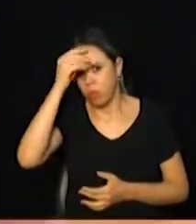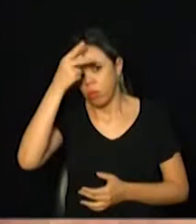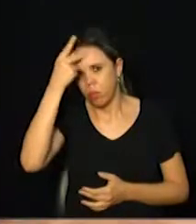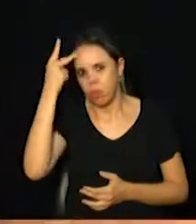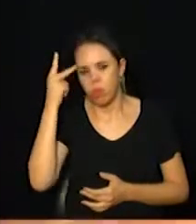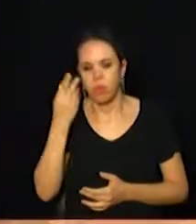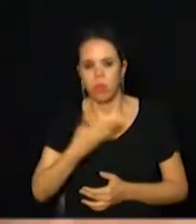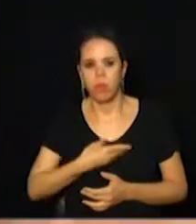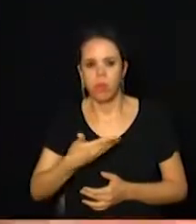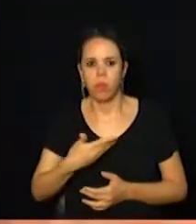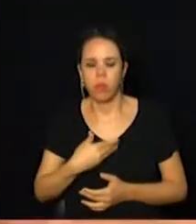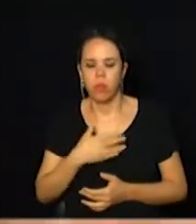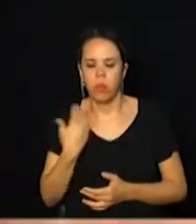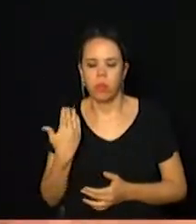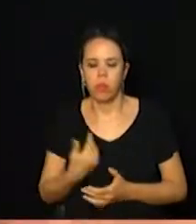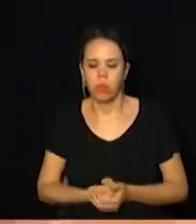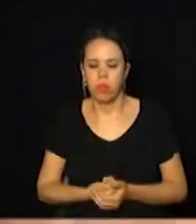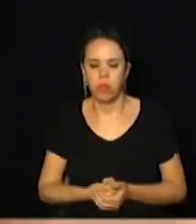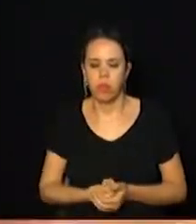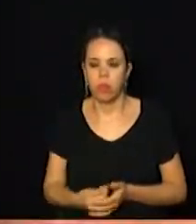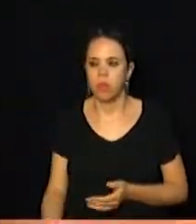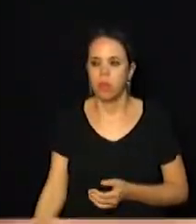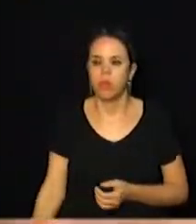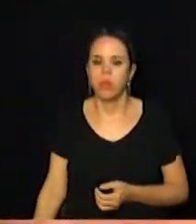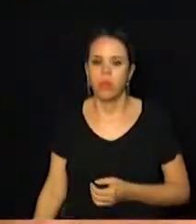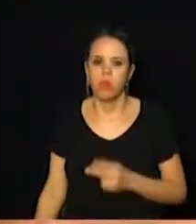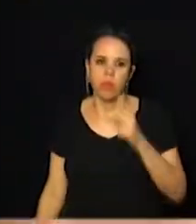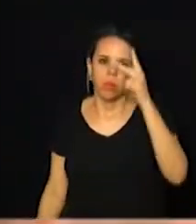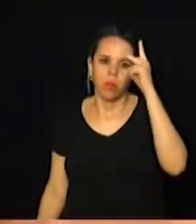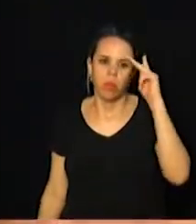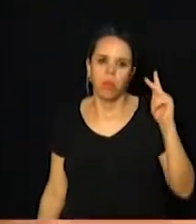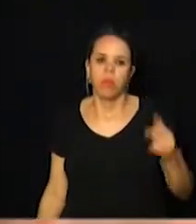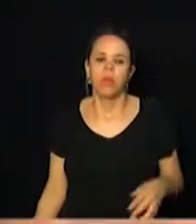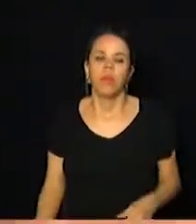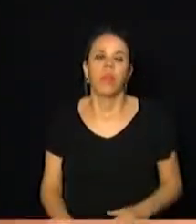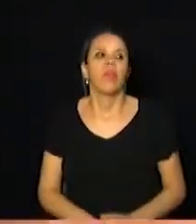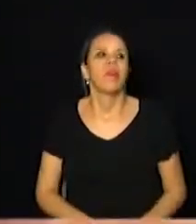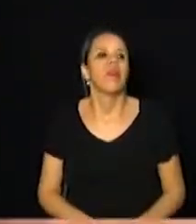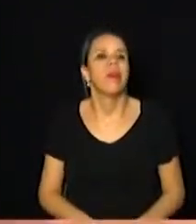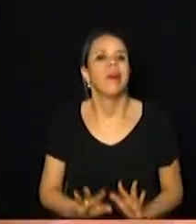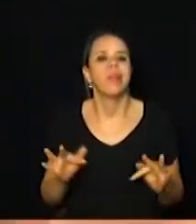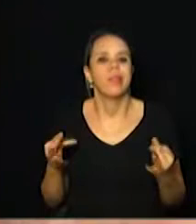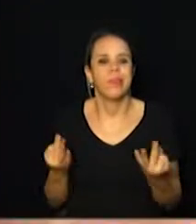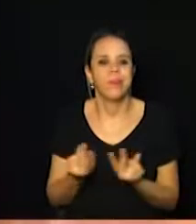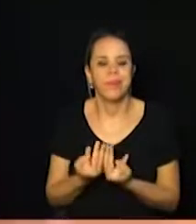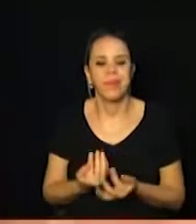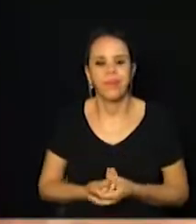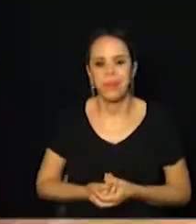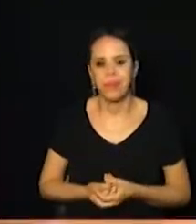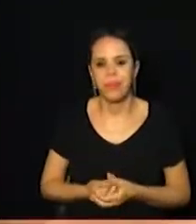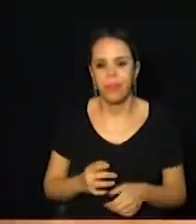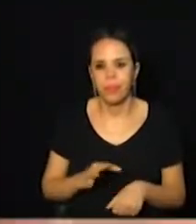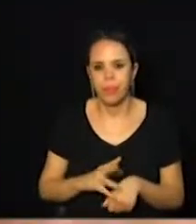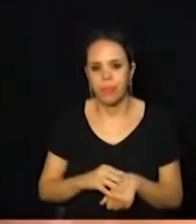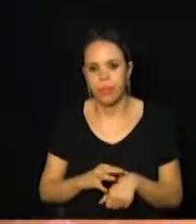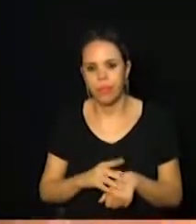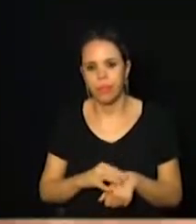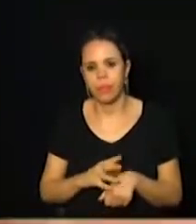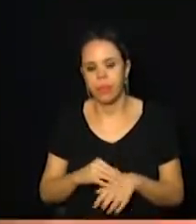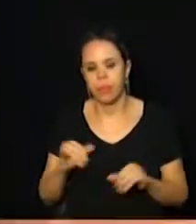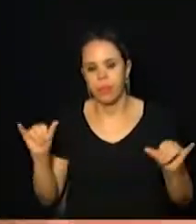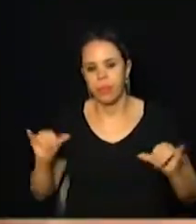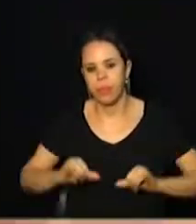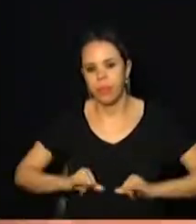pessoas amigas nós perdemos quantas pessoas nossa família Nós perdemos hoje aqui não ficaram doente quantos não estão